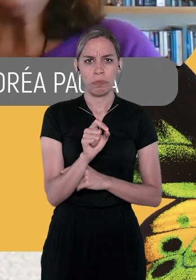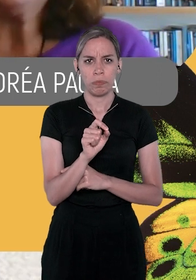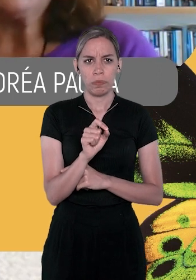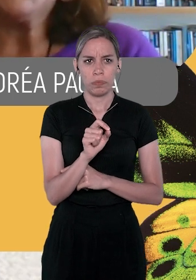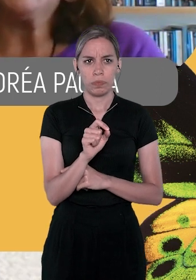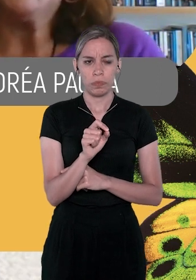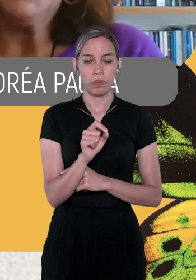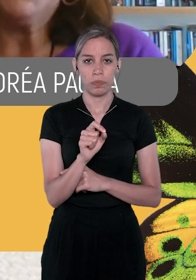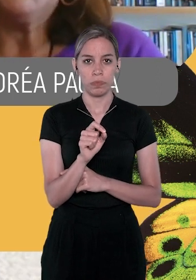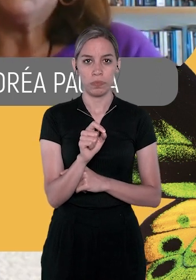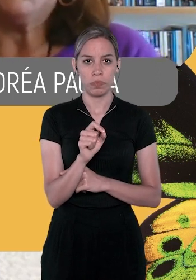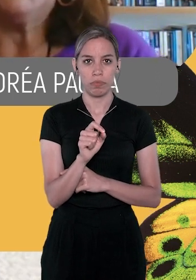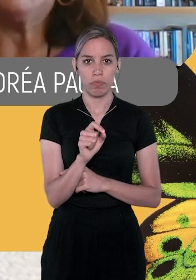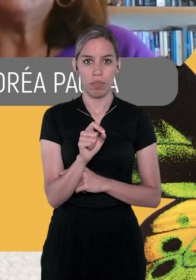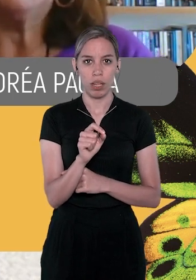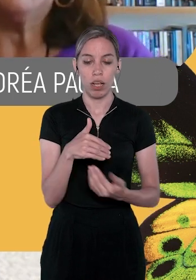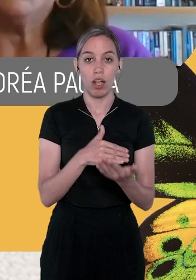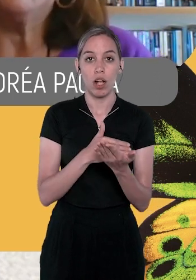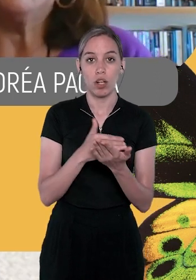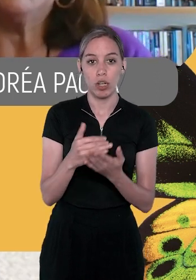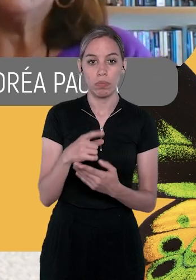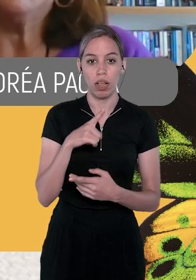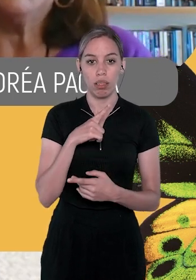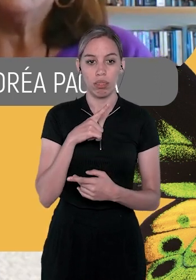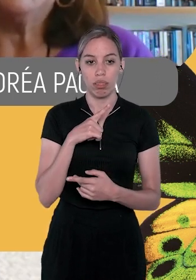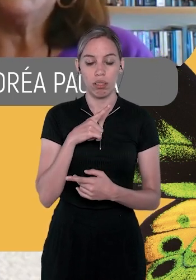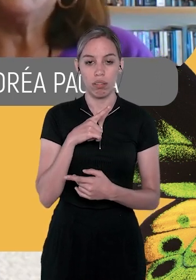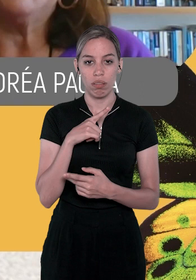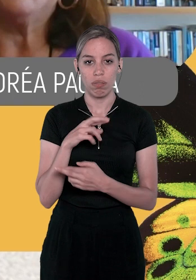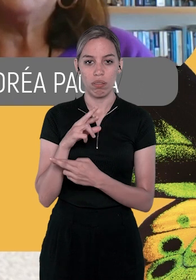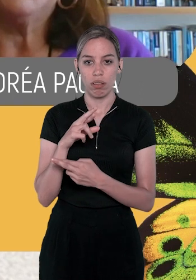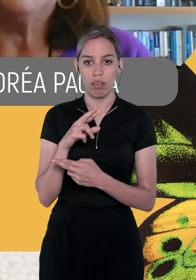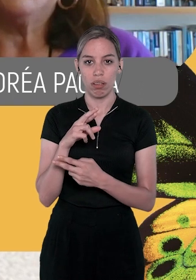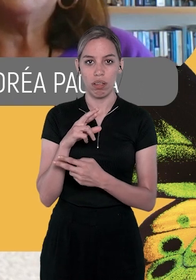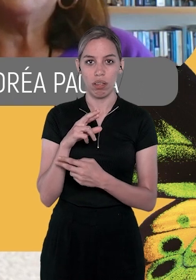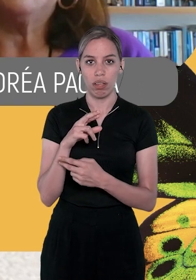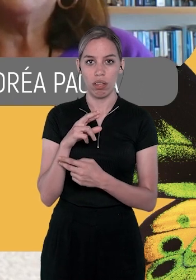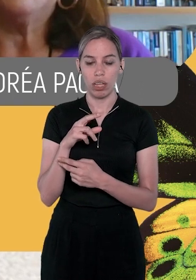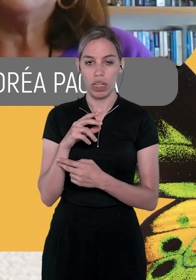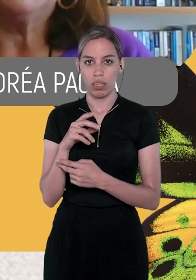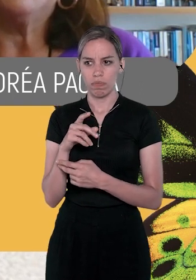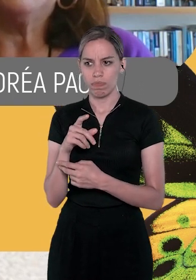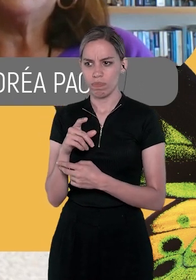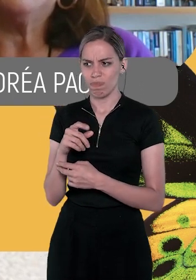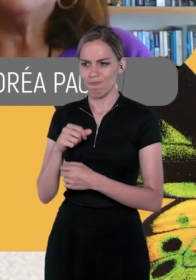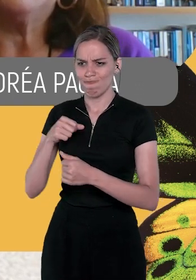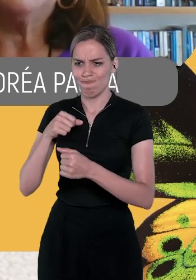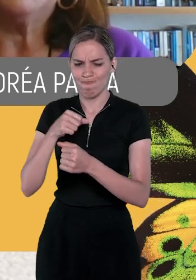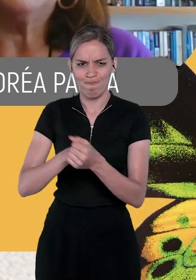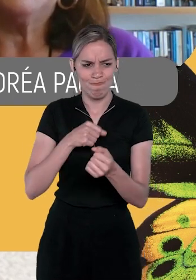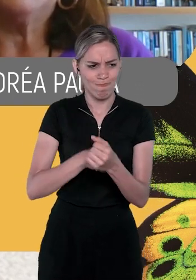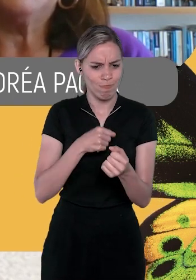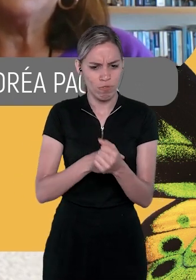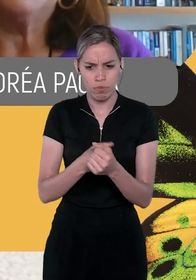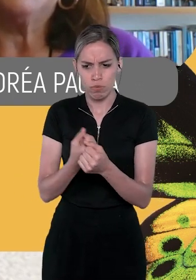começa a tornar mais extremas as reações, porque você está ali numa luta danada para descobrir quem você é,